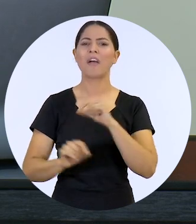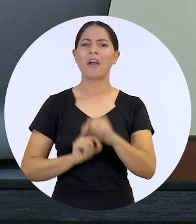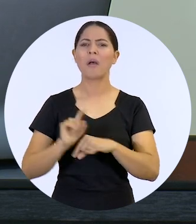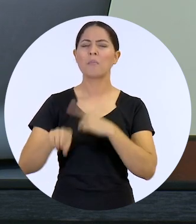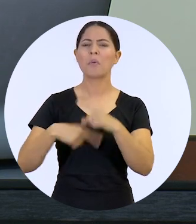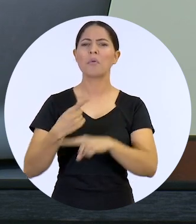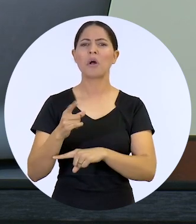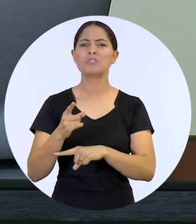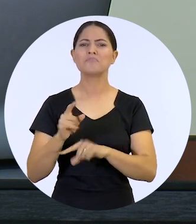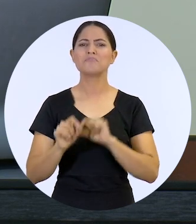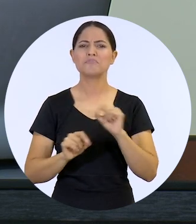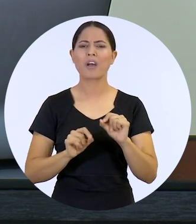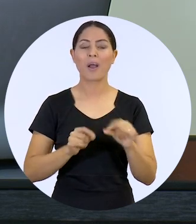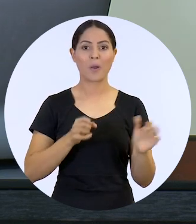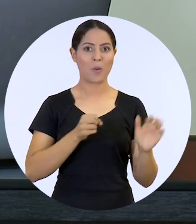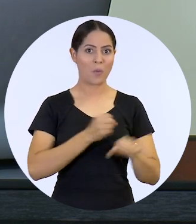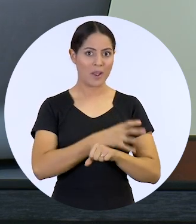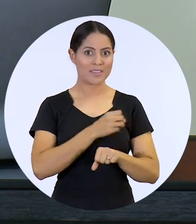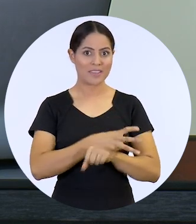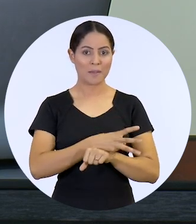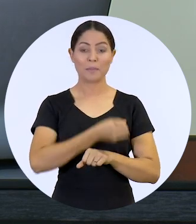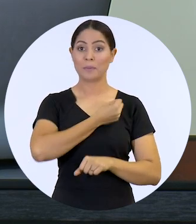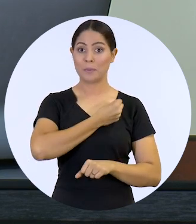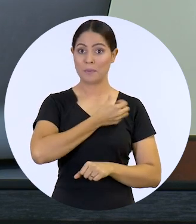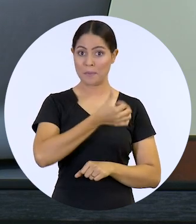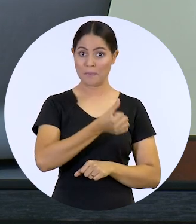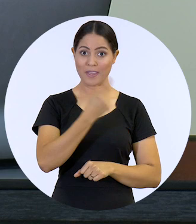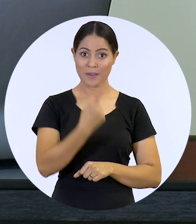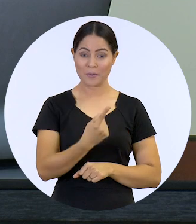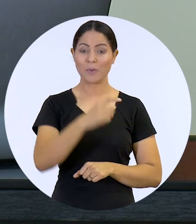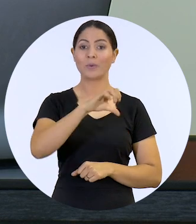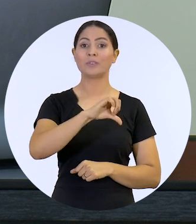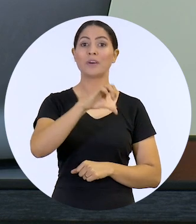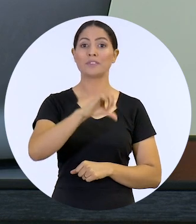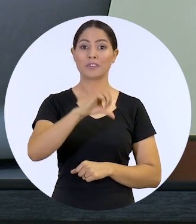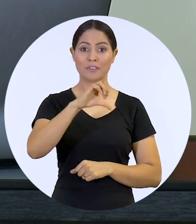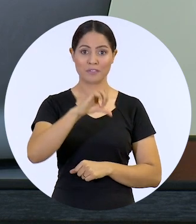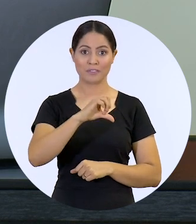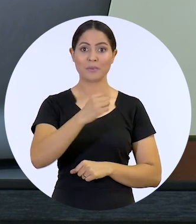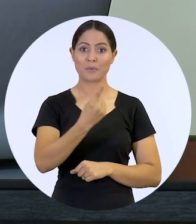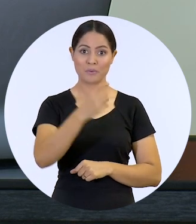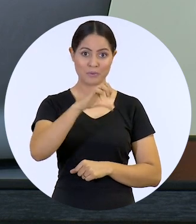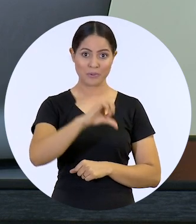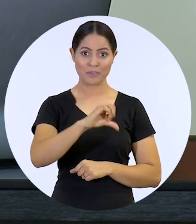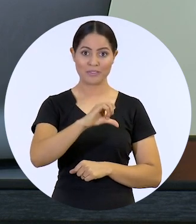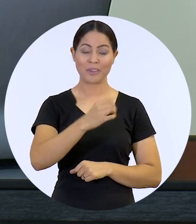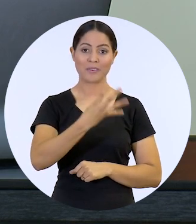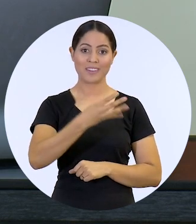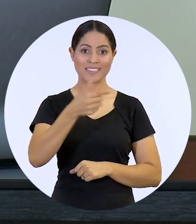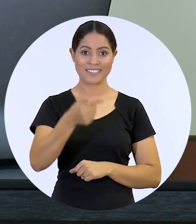pauta para o próximo é pelo WhatsApp. DDD 61, telefone